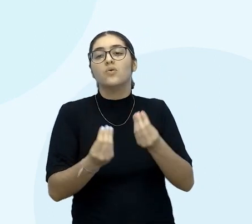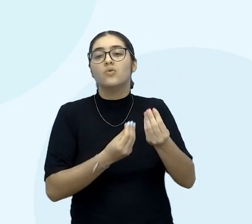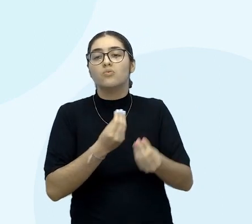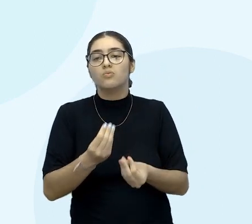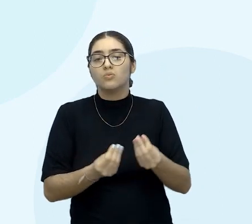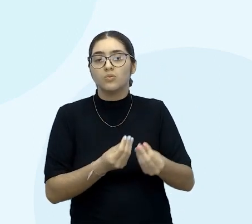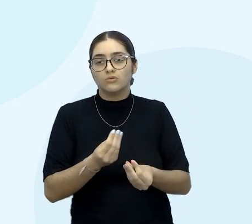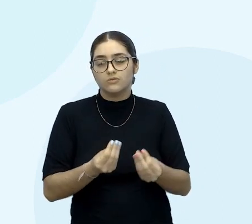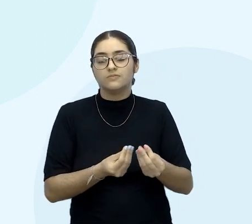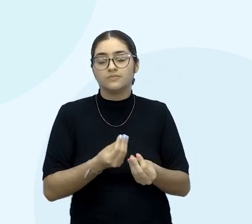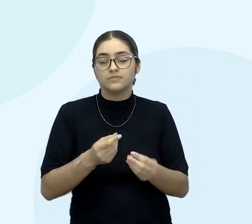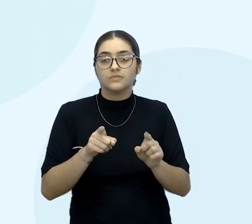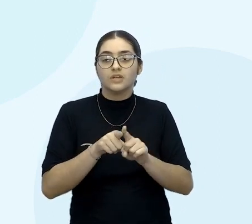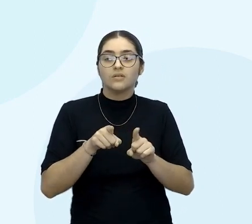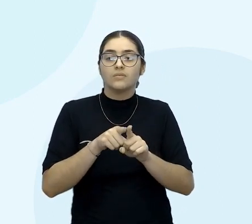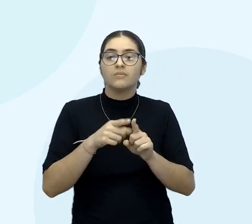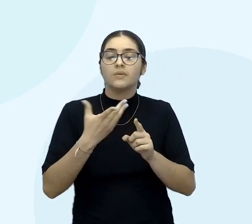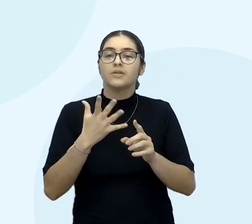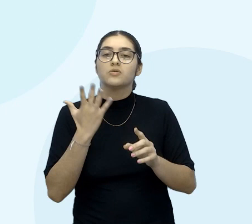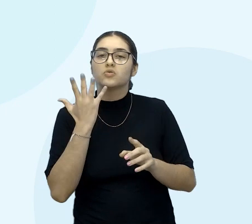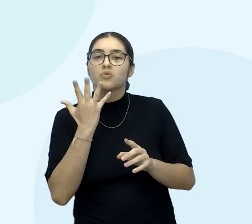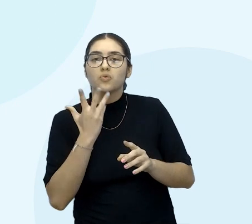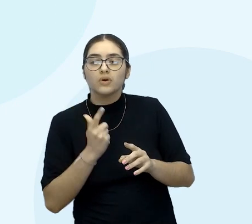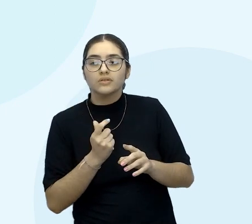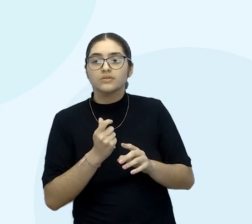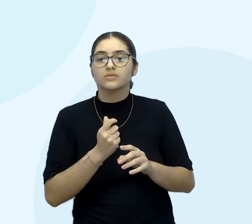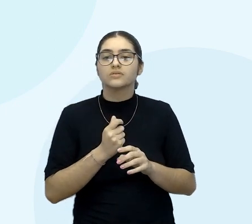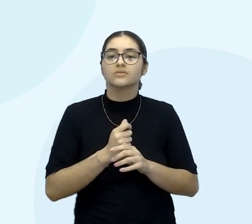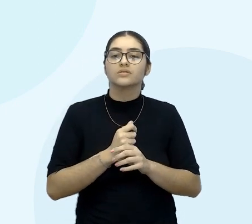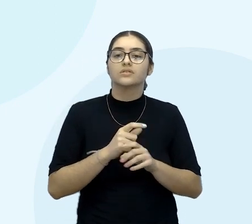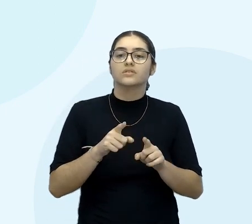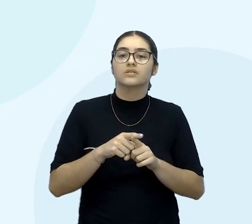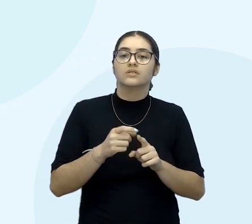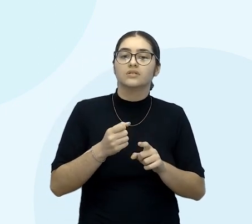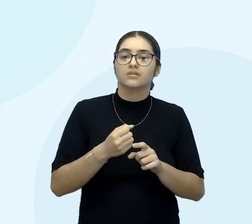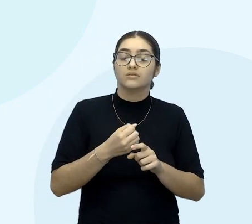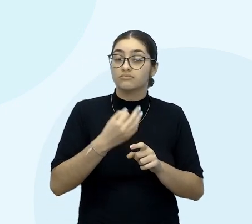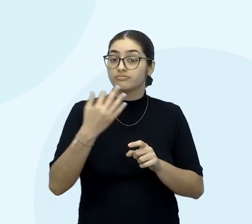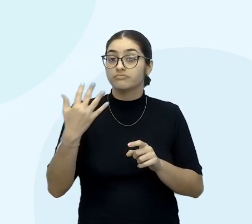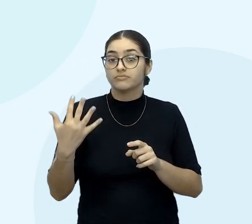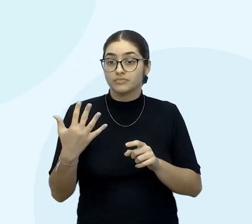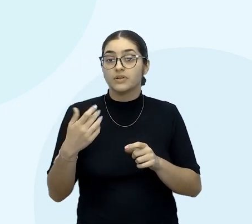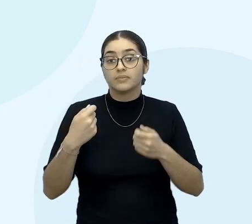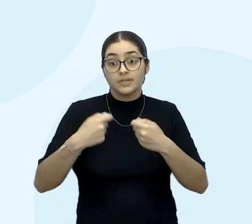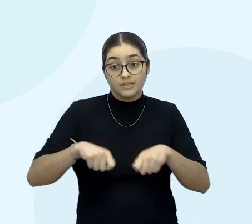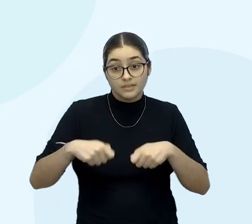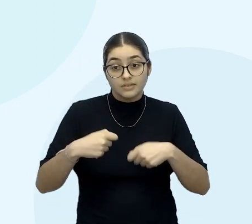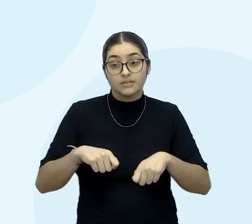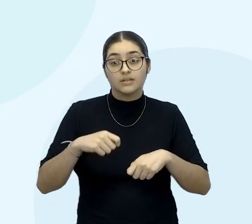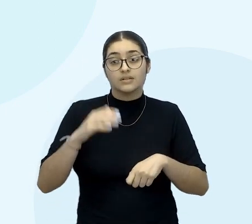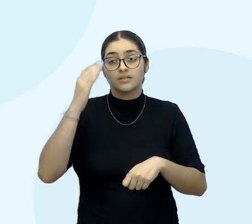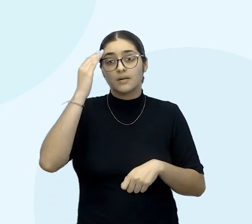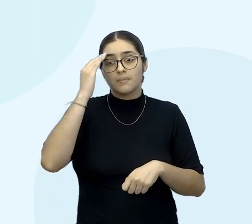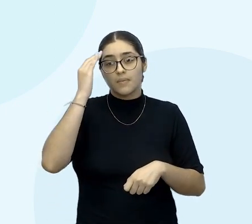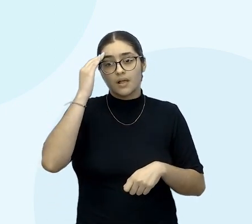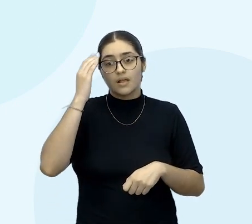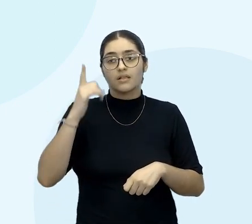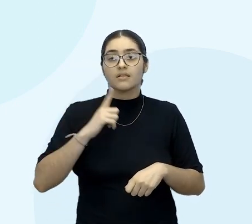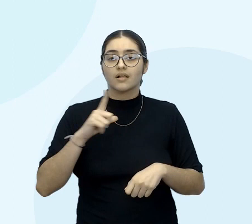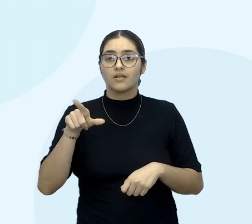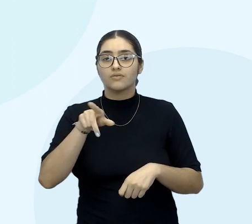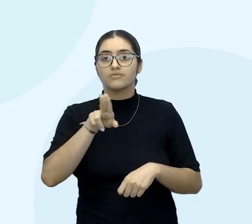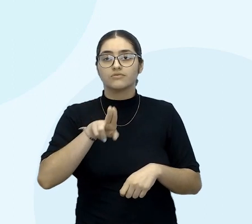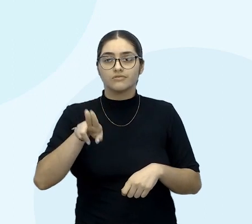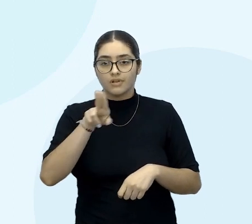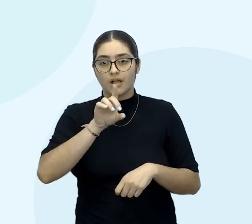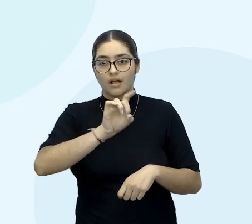a quantidade desses equipamentos, a potência unitária. Olha só como é importante saber quanto que vale para cada